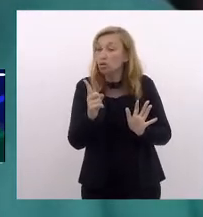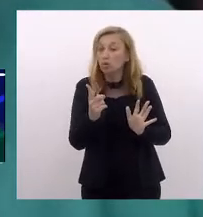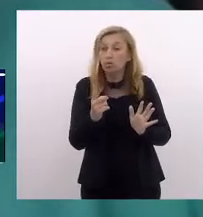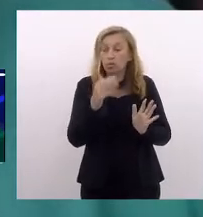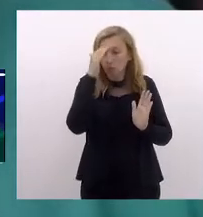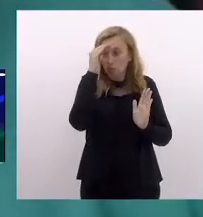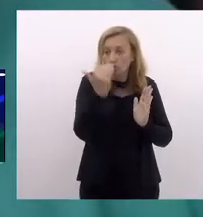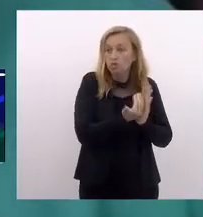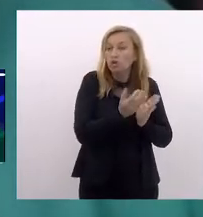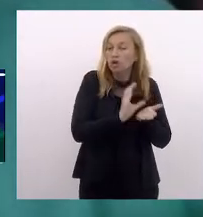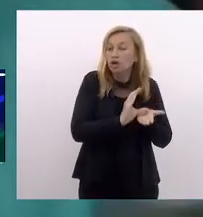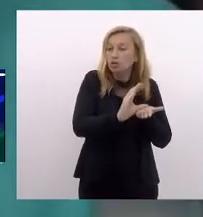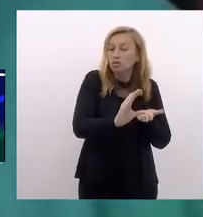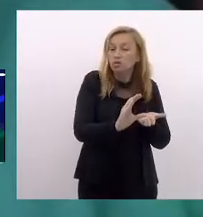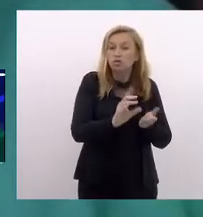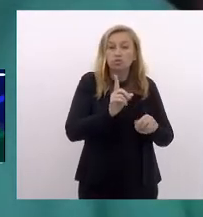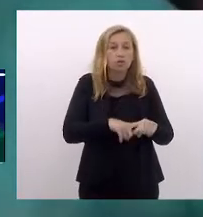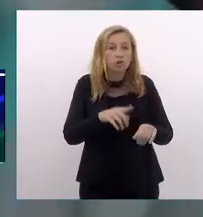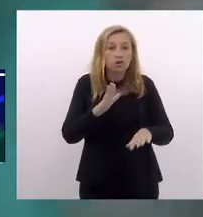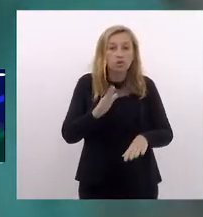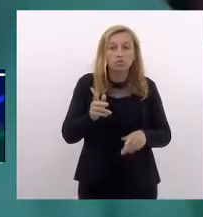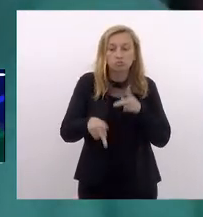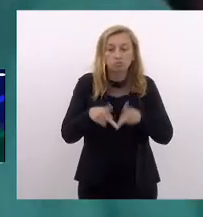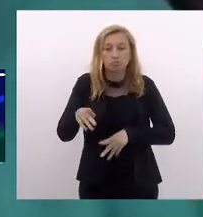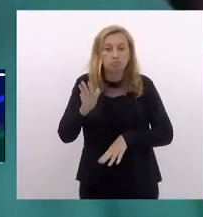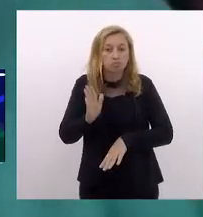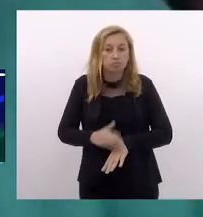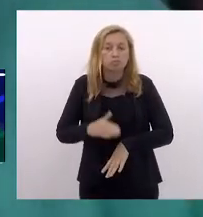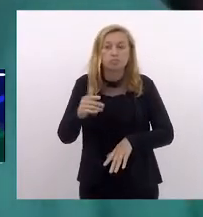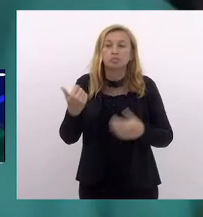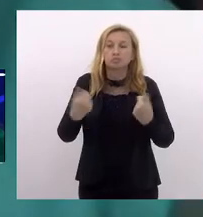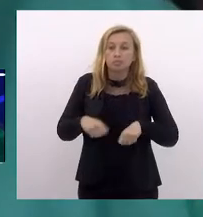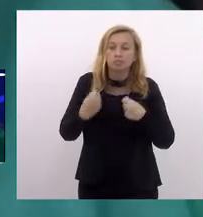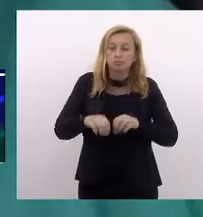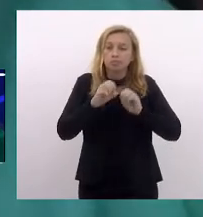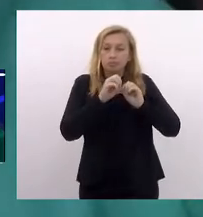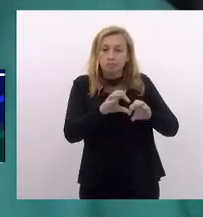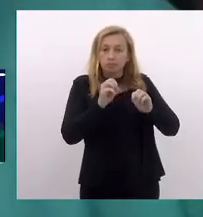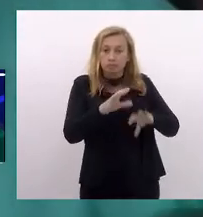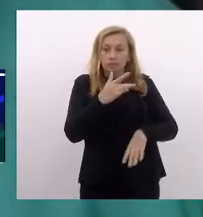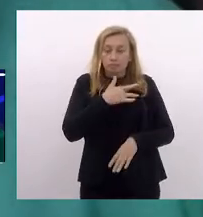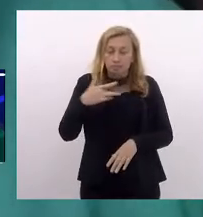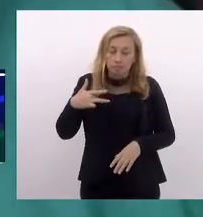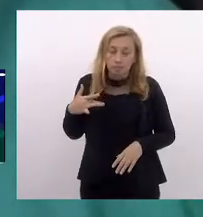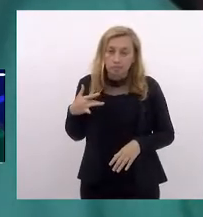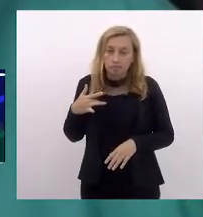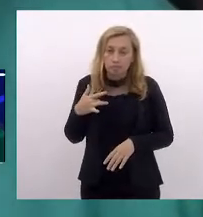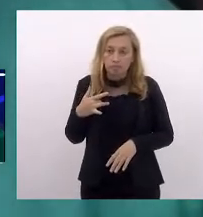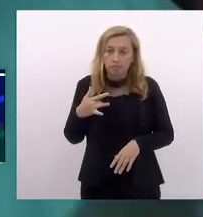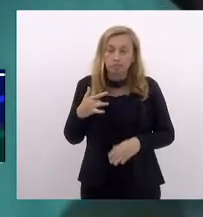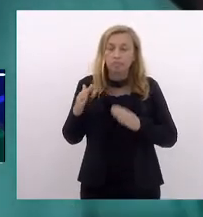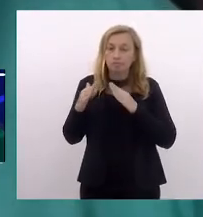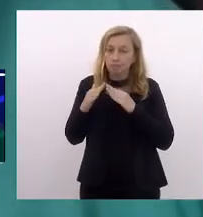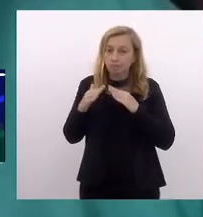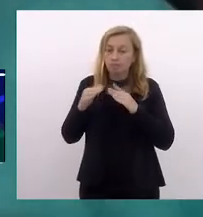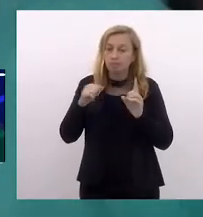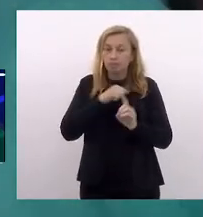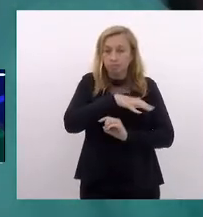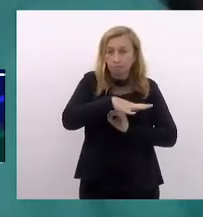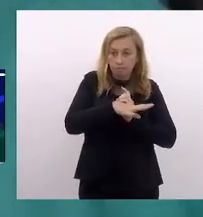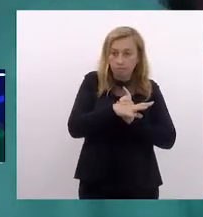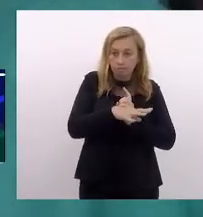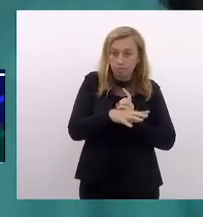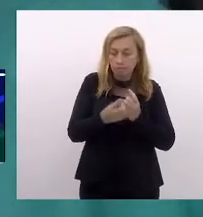recursos no momento do povo mais precisa de Educação de saúde de habitação social